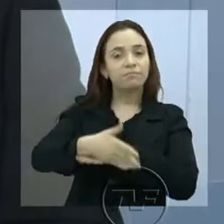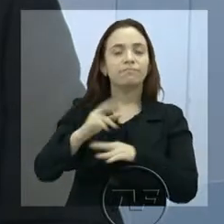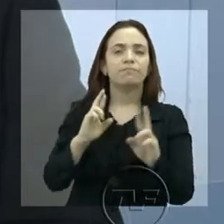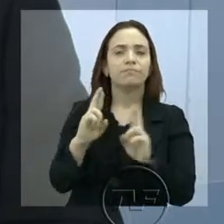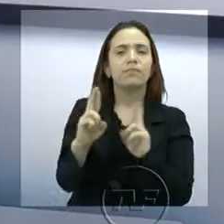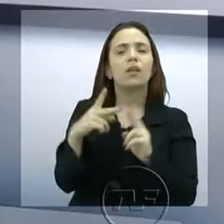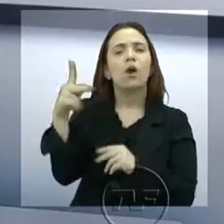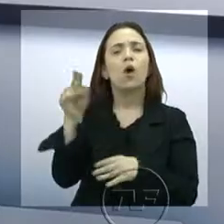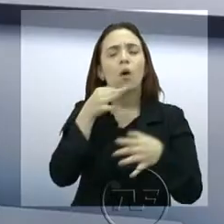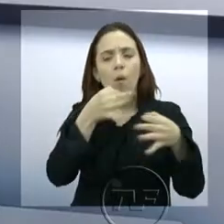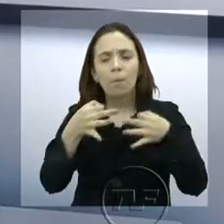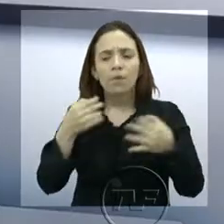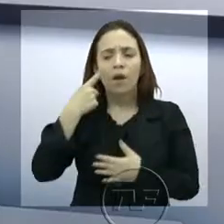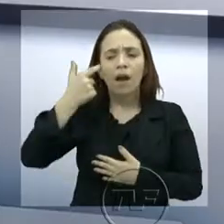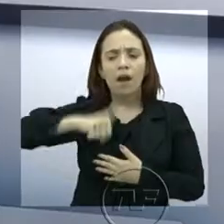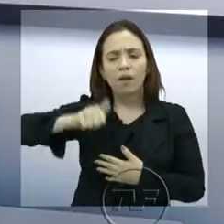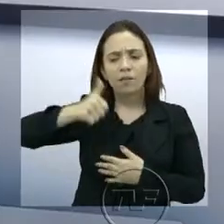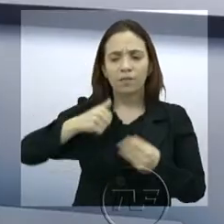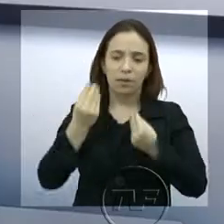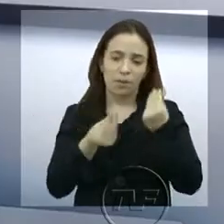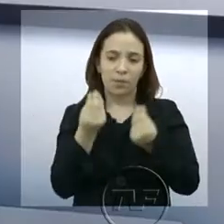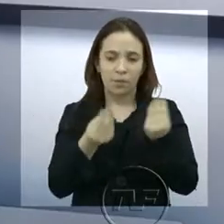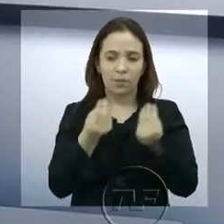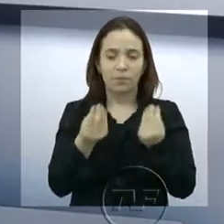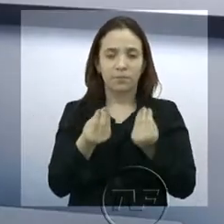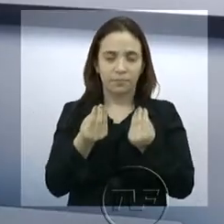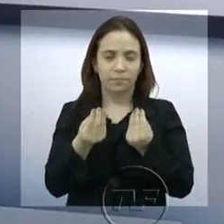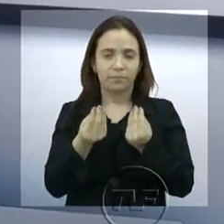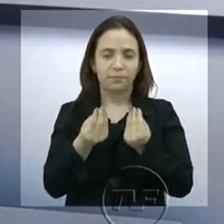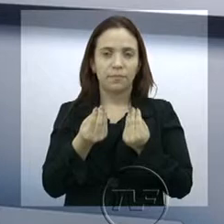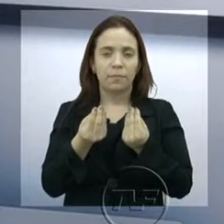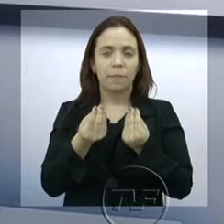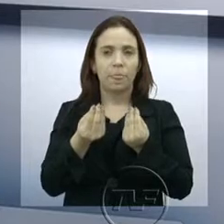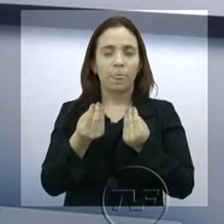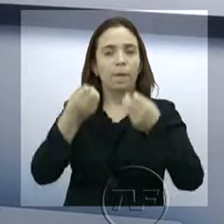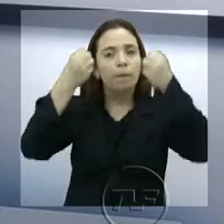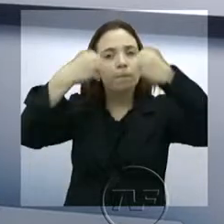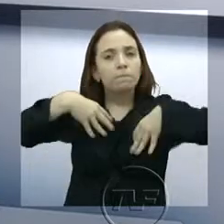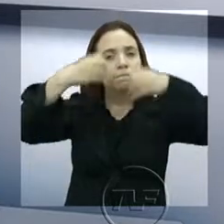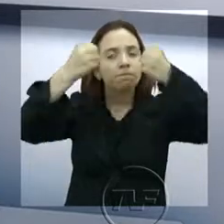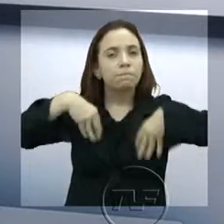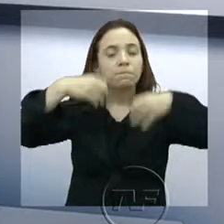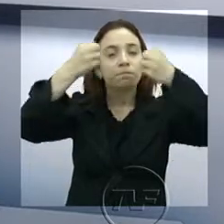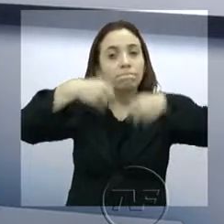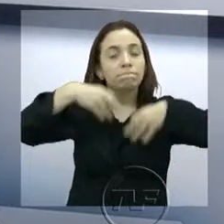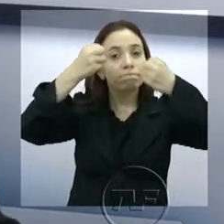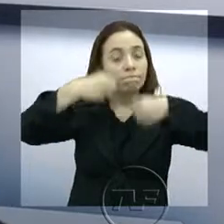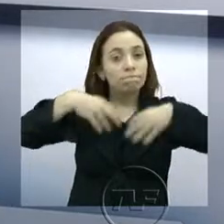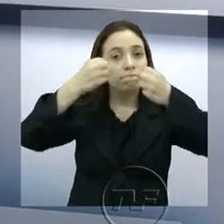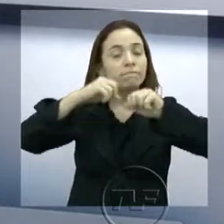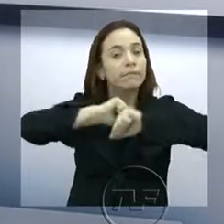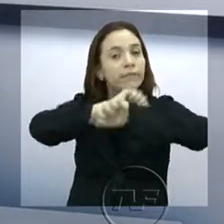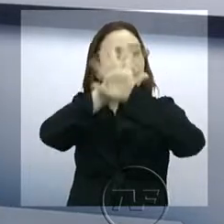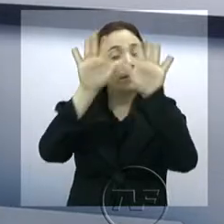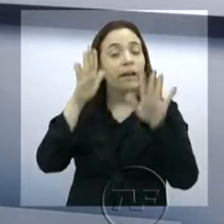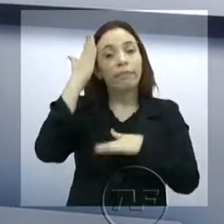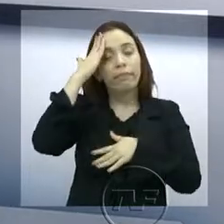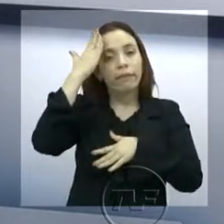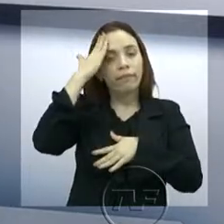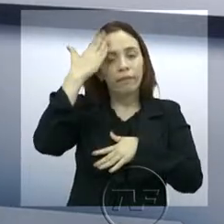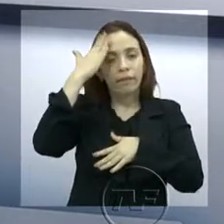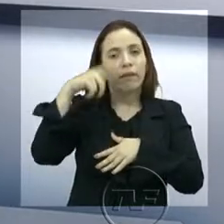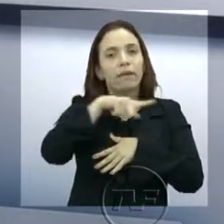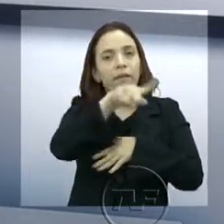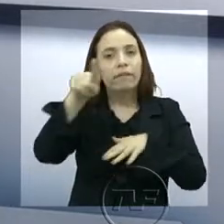só opiniões, mas são análises muito bem abalizadas, né, com uma baliza na realidade, para que